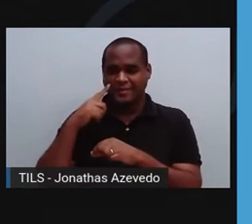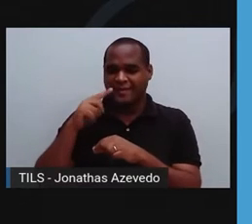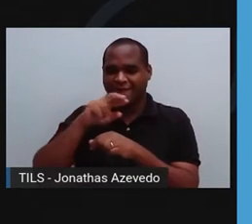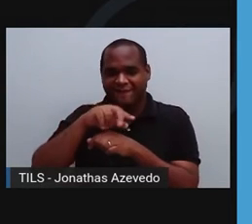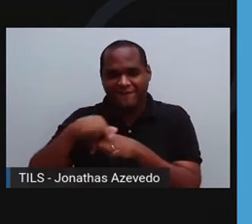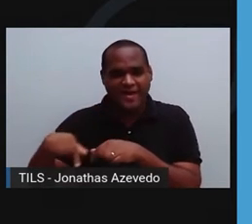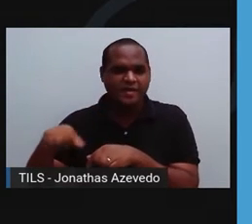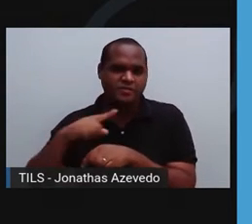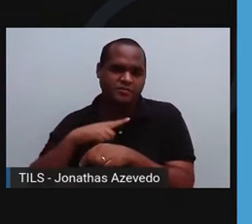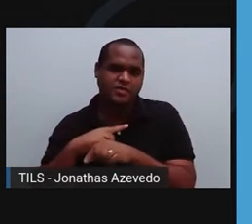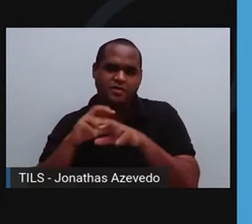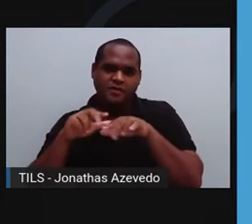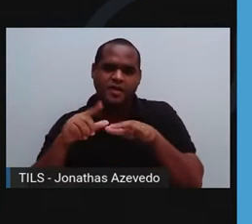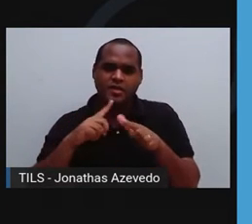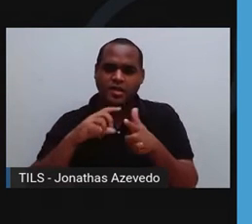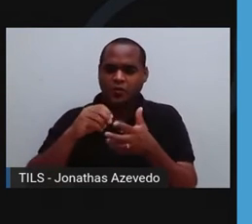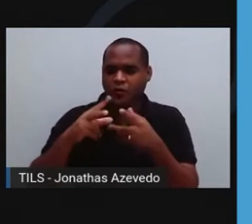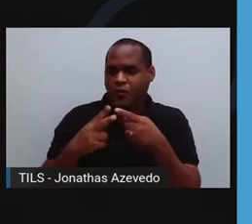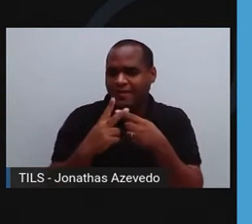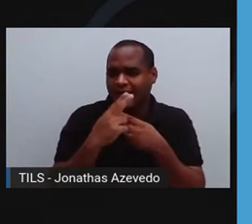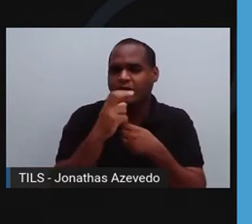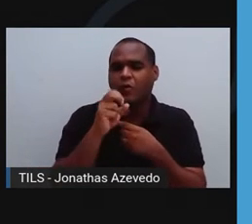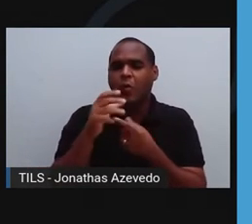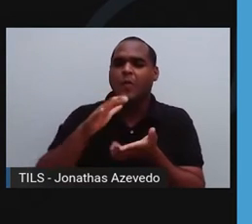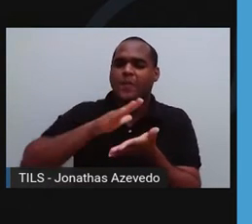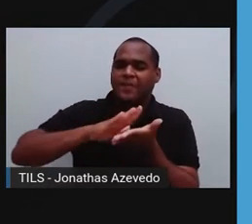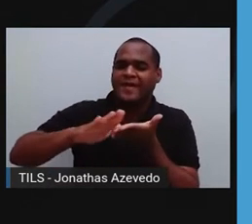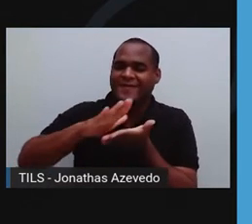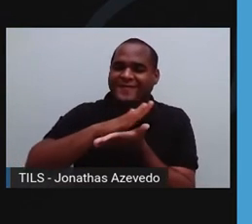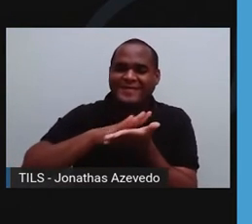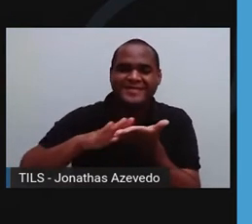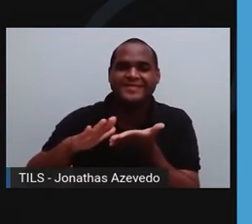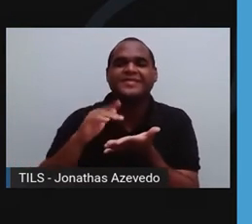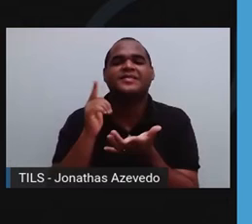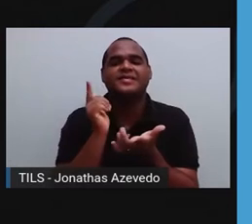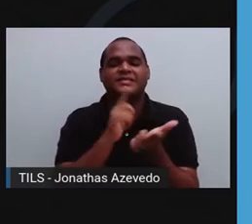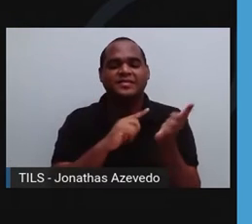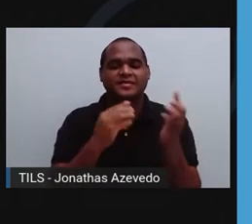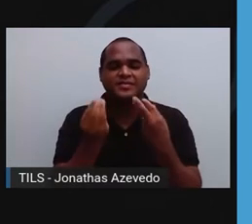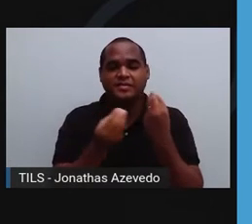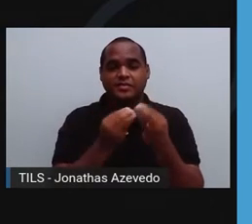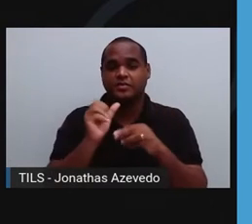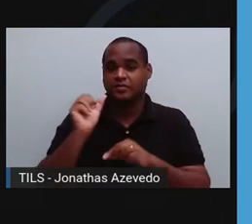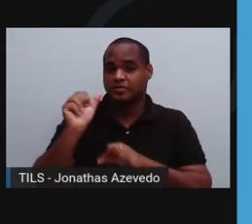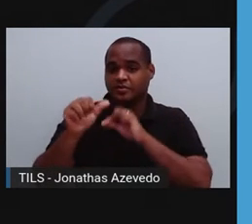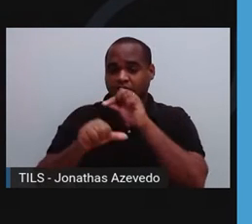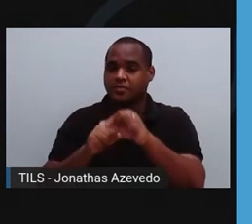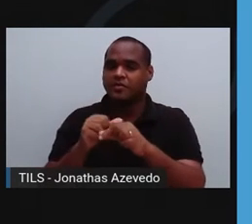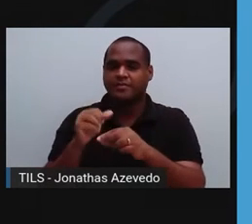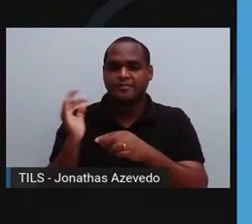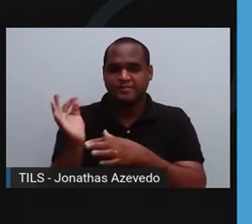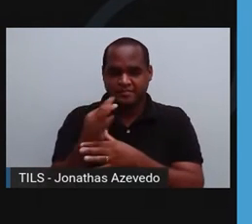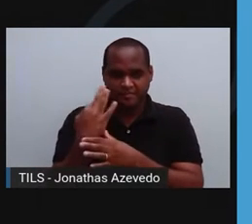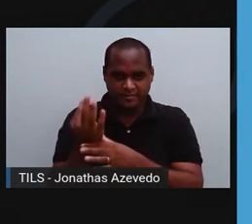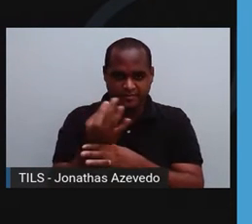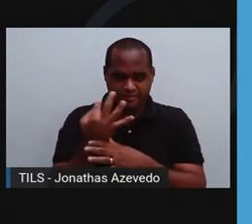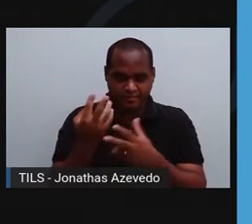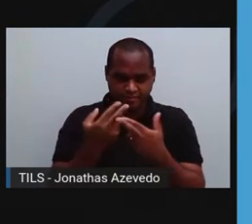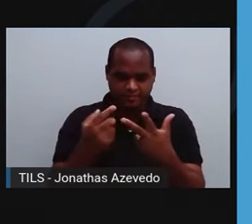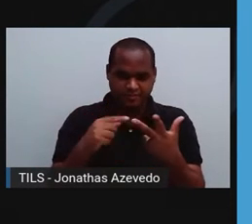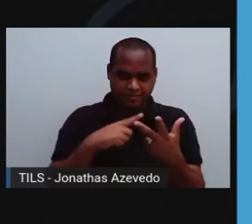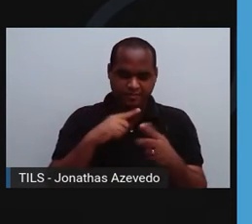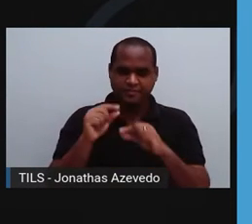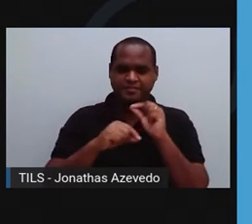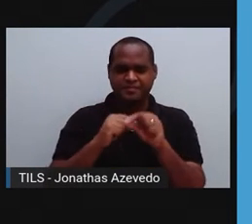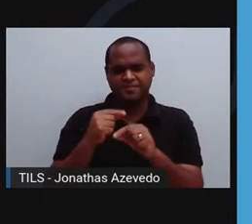seja amassando ou cortando em pedaços menores, estamos realizando uma transformação física, já que não há nenhuma alteração